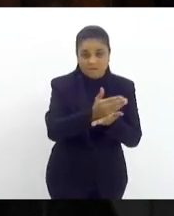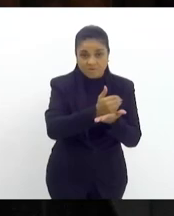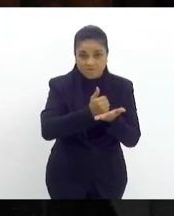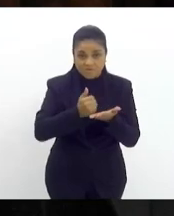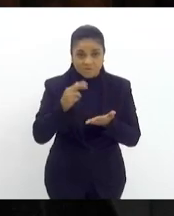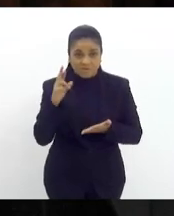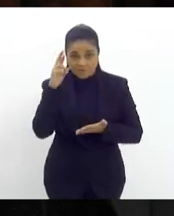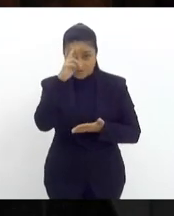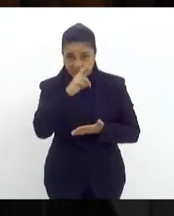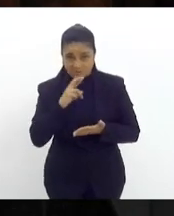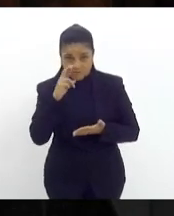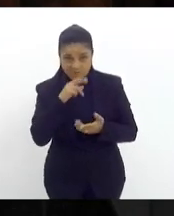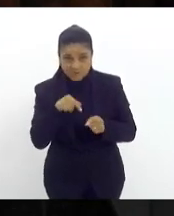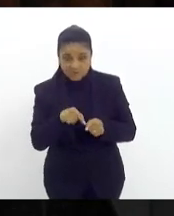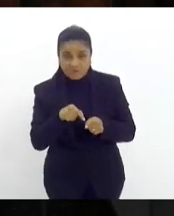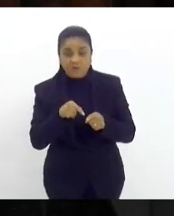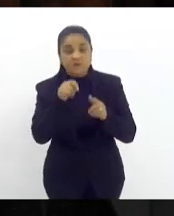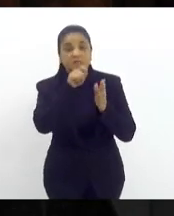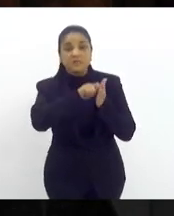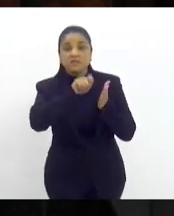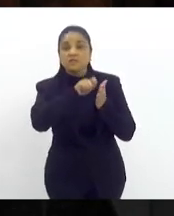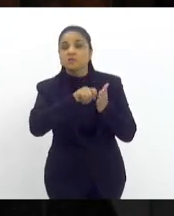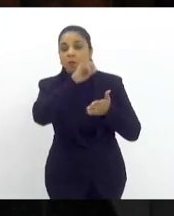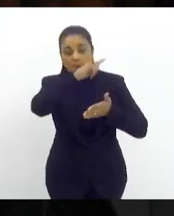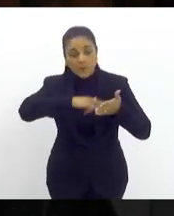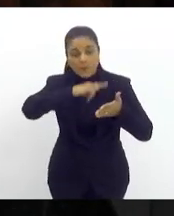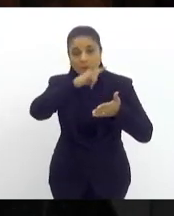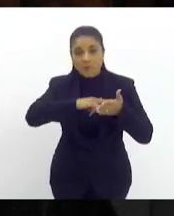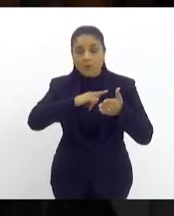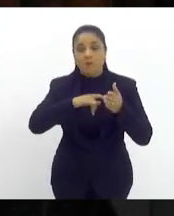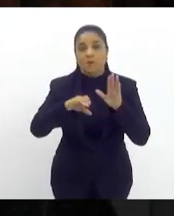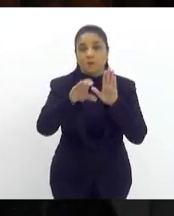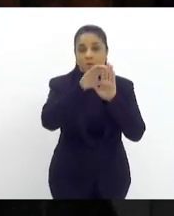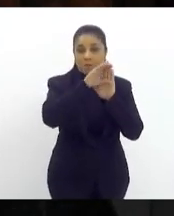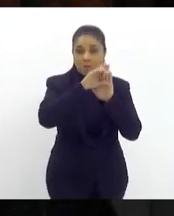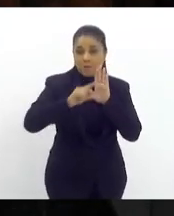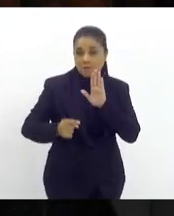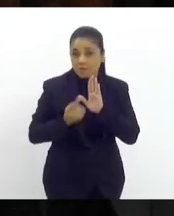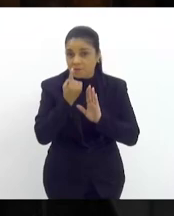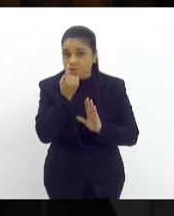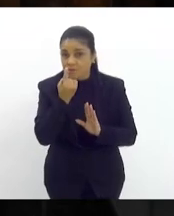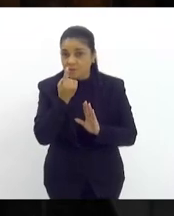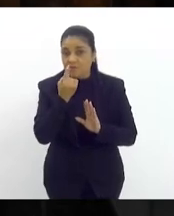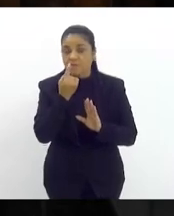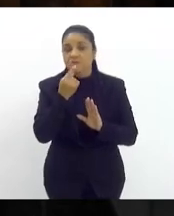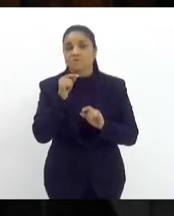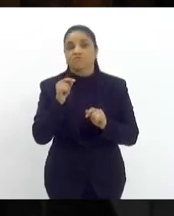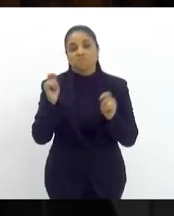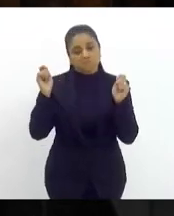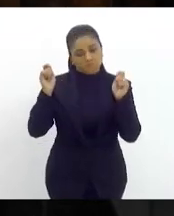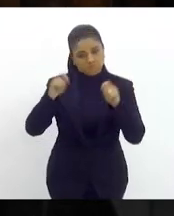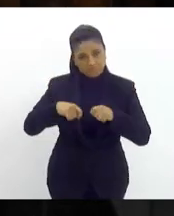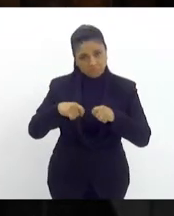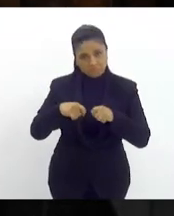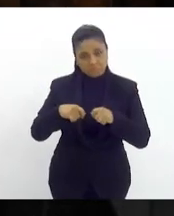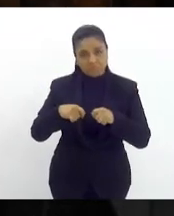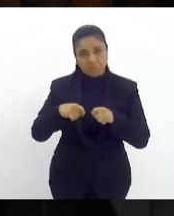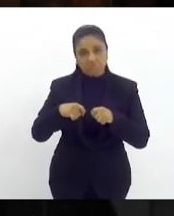assim está escrito parágrafo primeiro considera-se